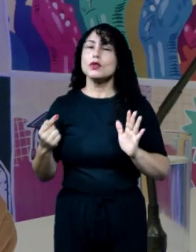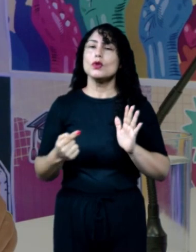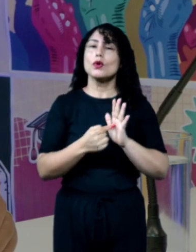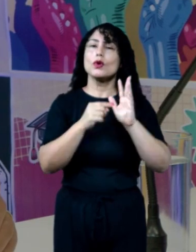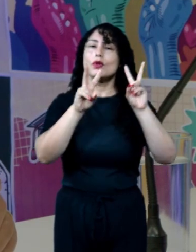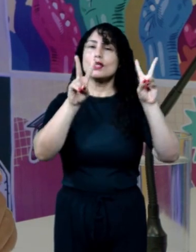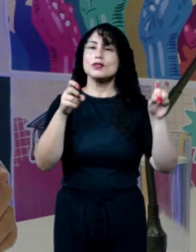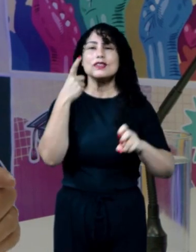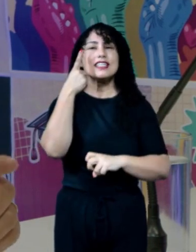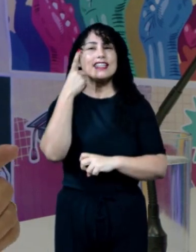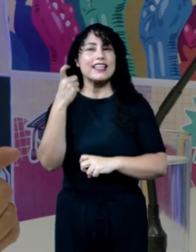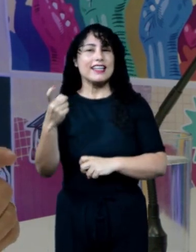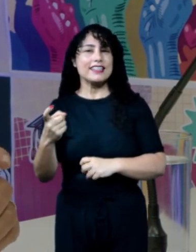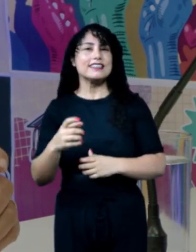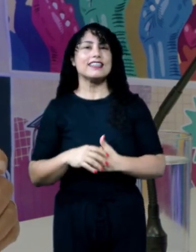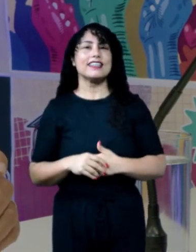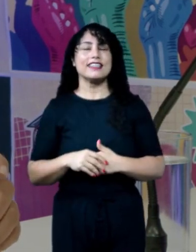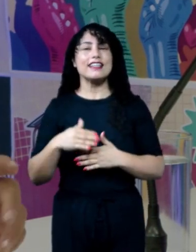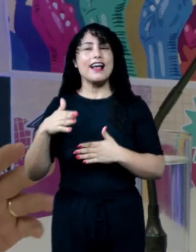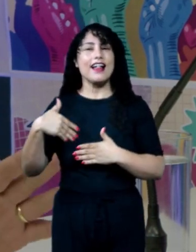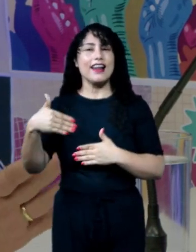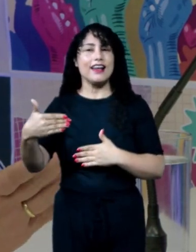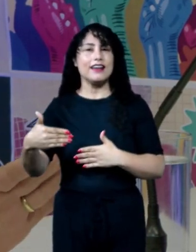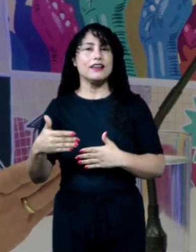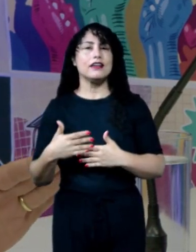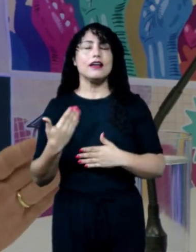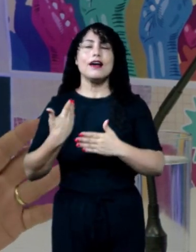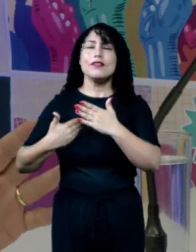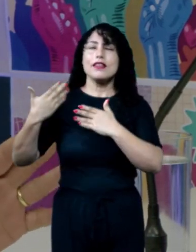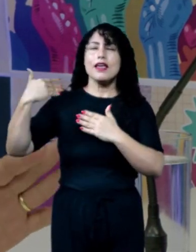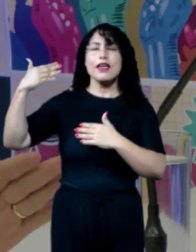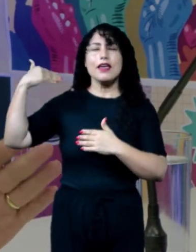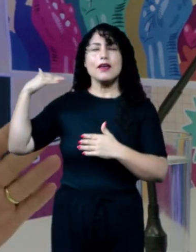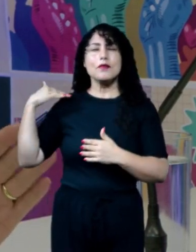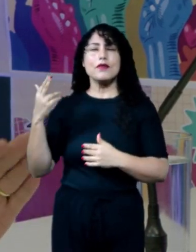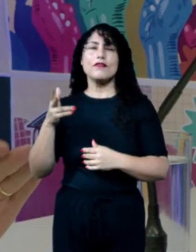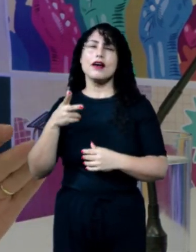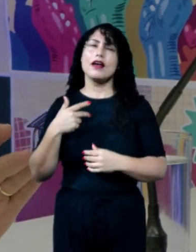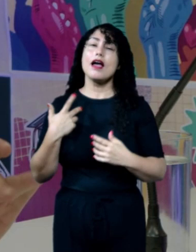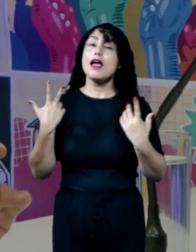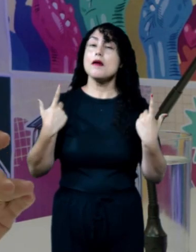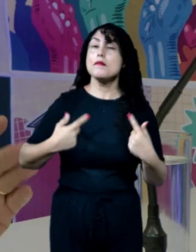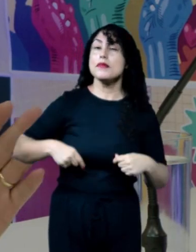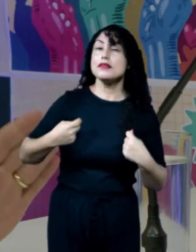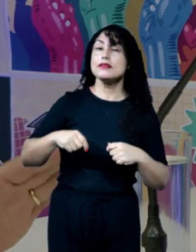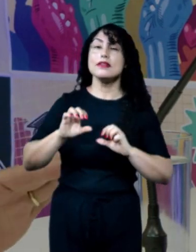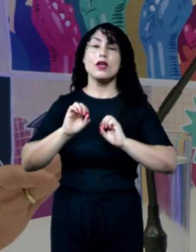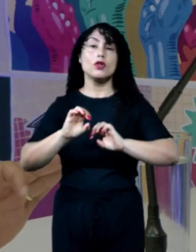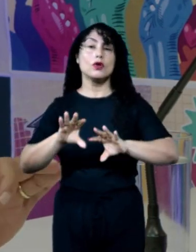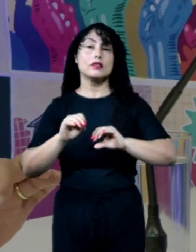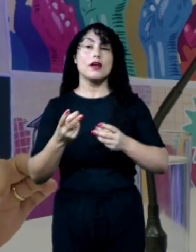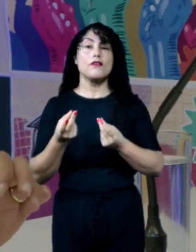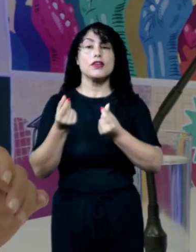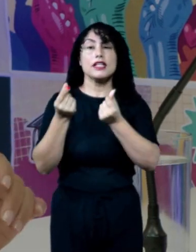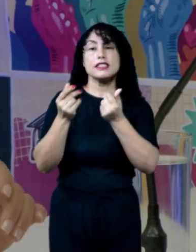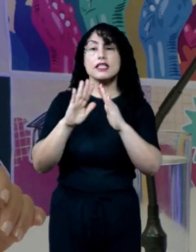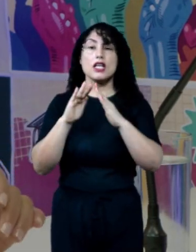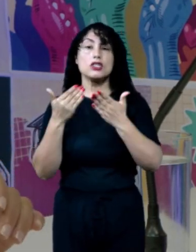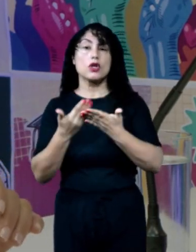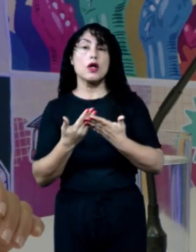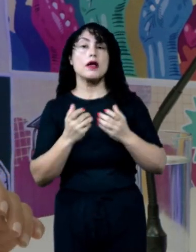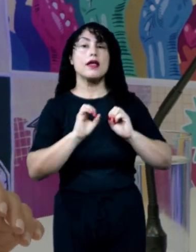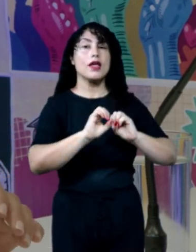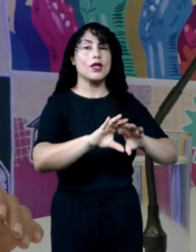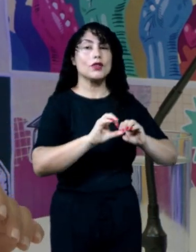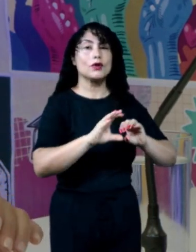bem interessante, além disso, que há um tempo atrás a gente falava assim, é preciso ter educação financeira nas escolas, é preciso ter